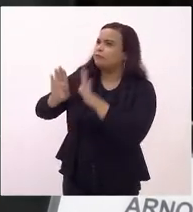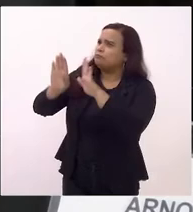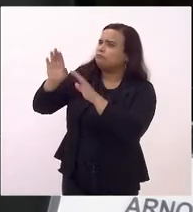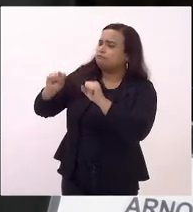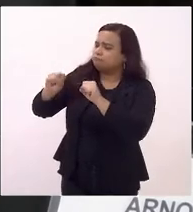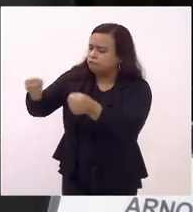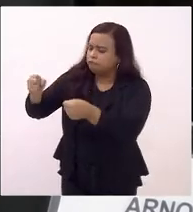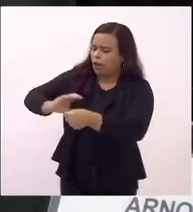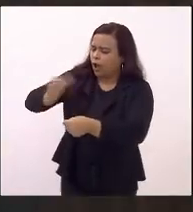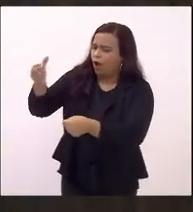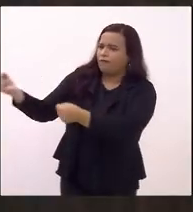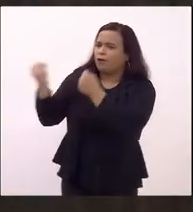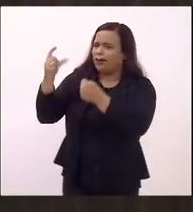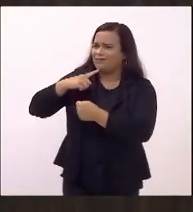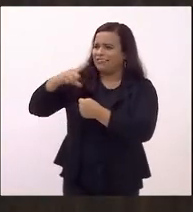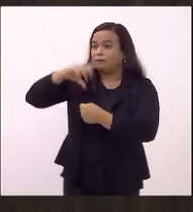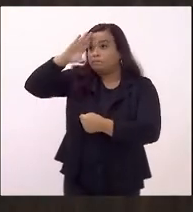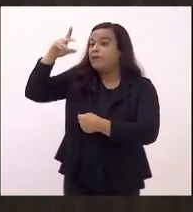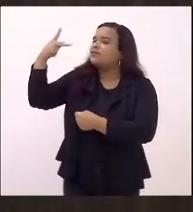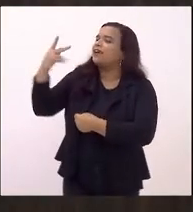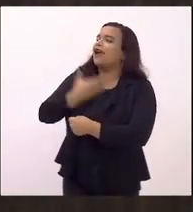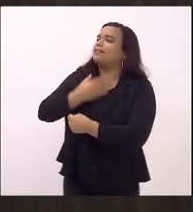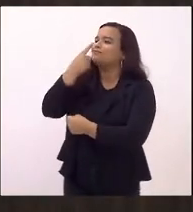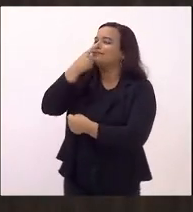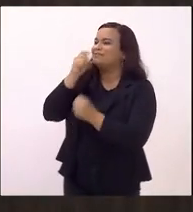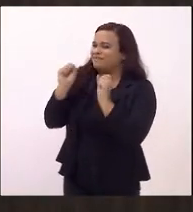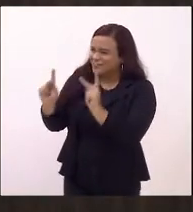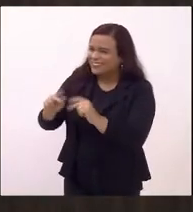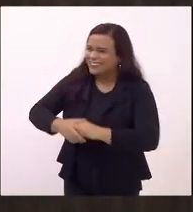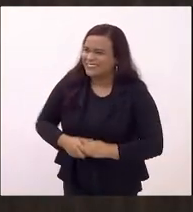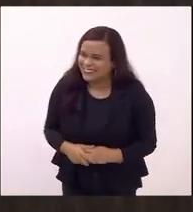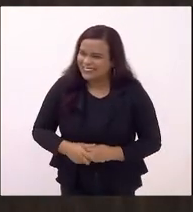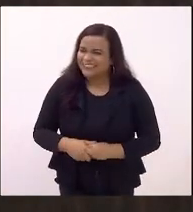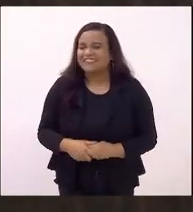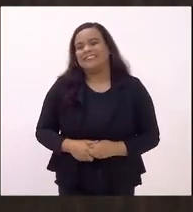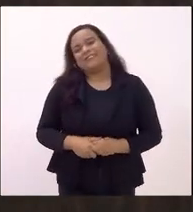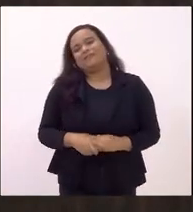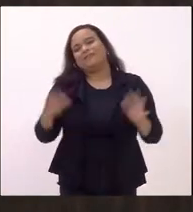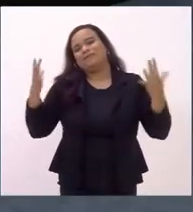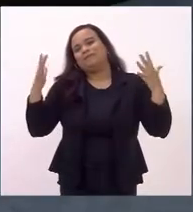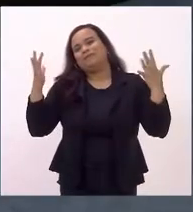sua coragem e, principalmente, por sua amizade.